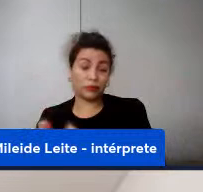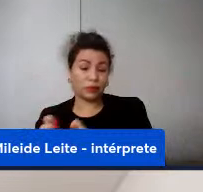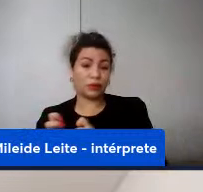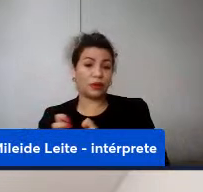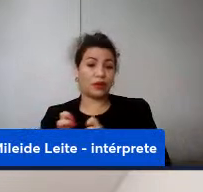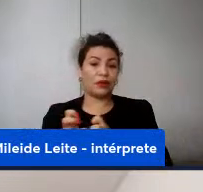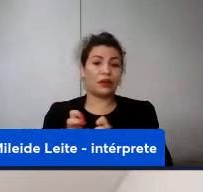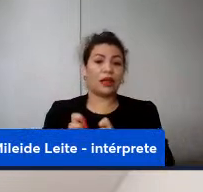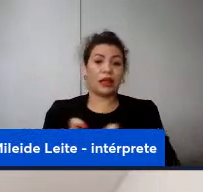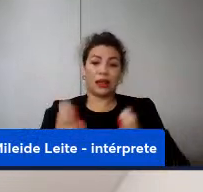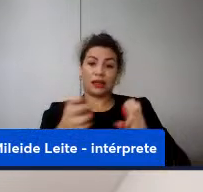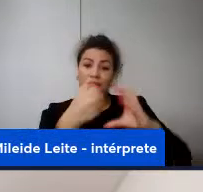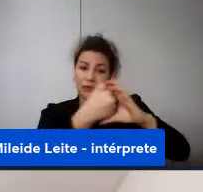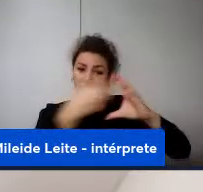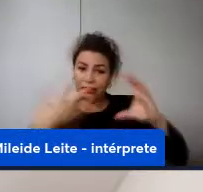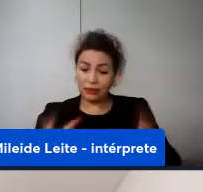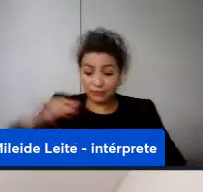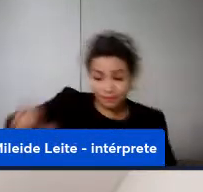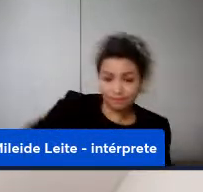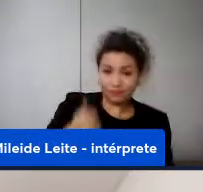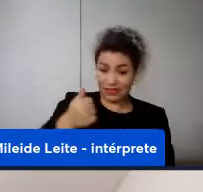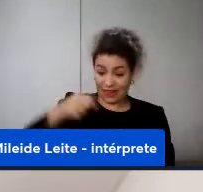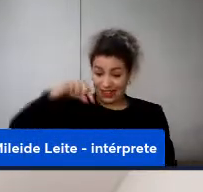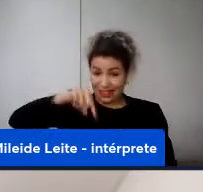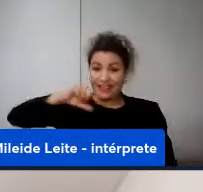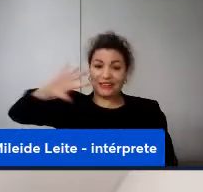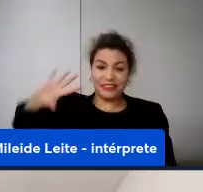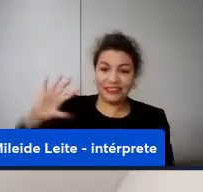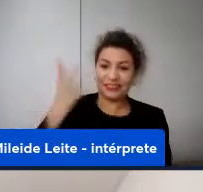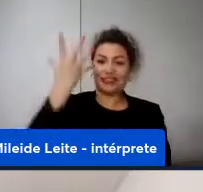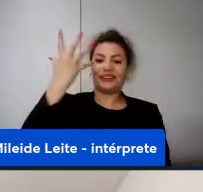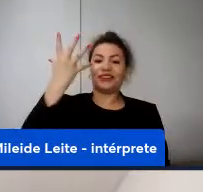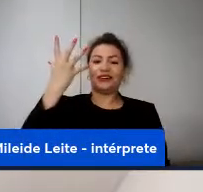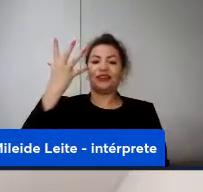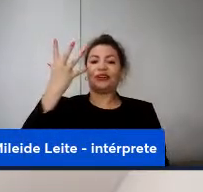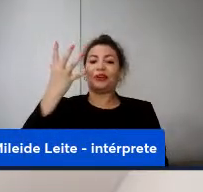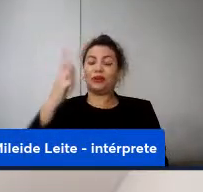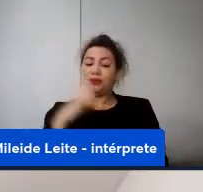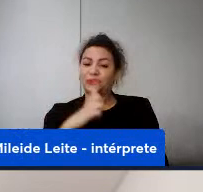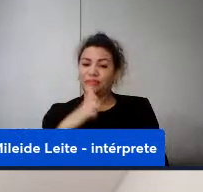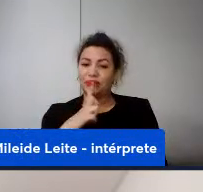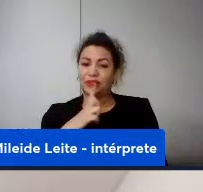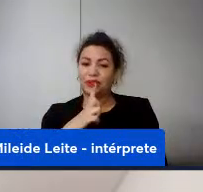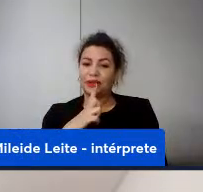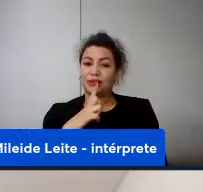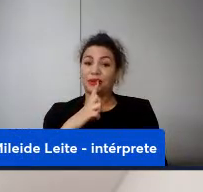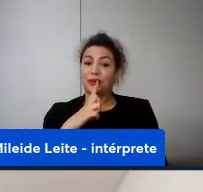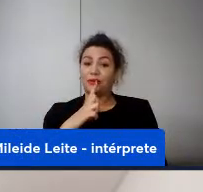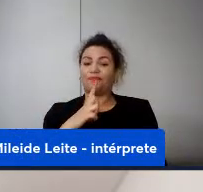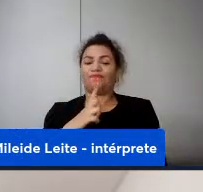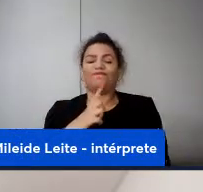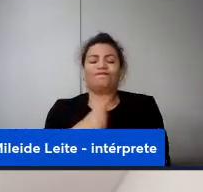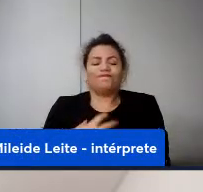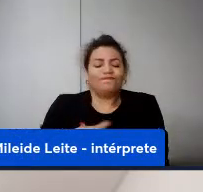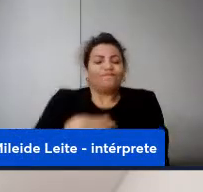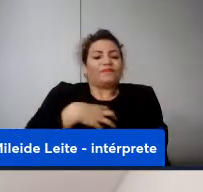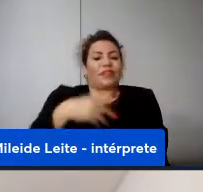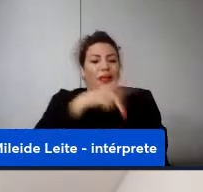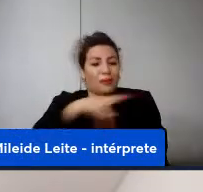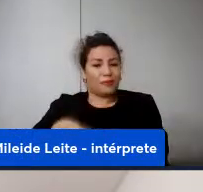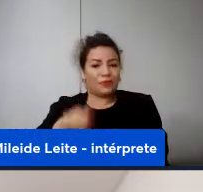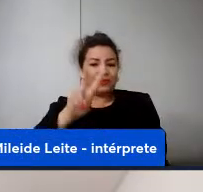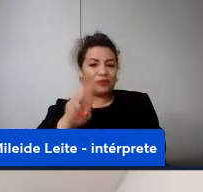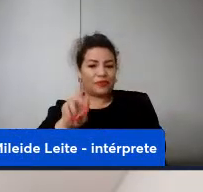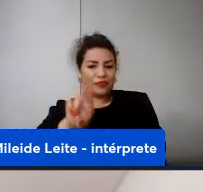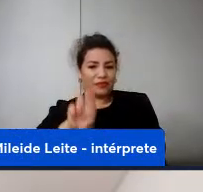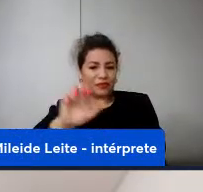essa característica pioneira deste evento aqui, que tem como uma das grandes inspiradoras a professora Vera